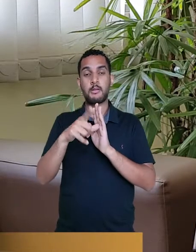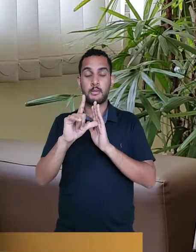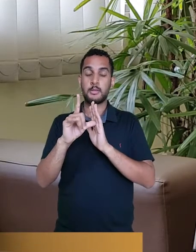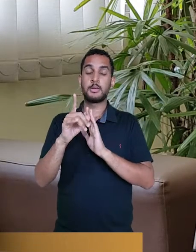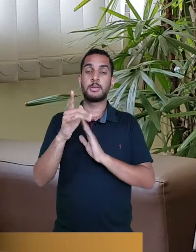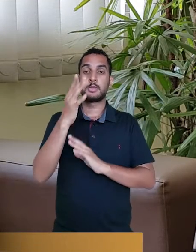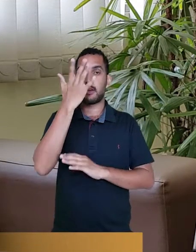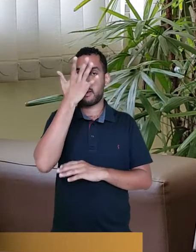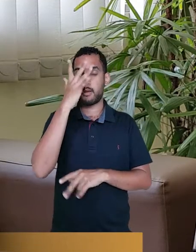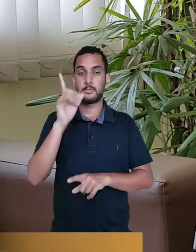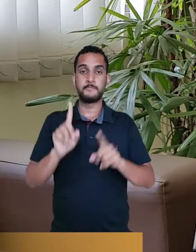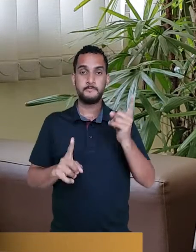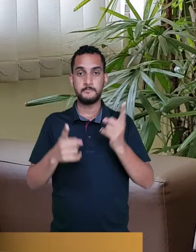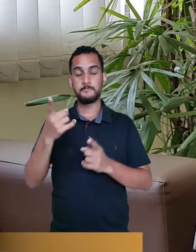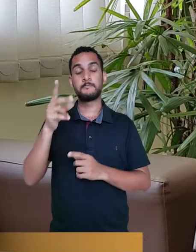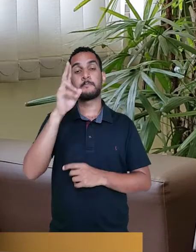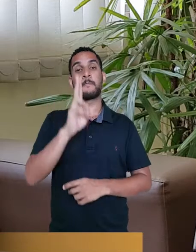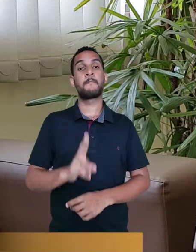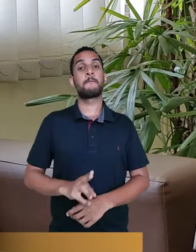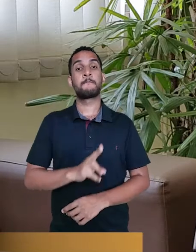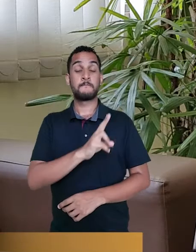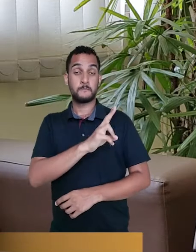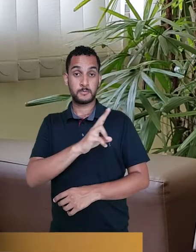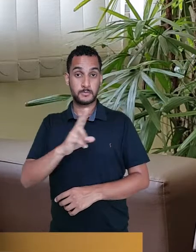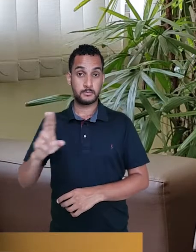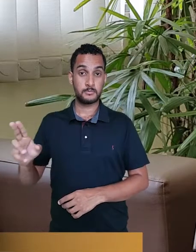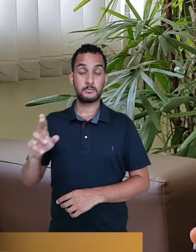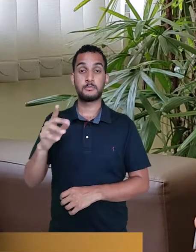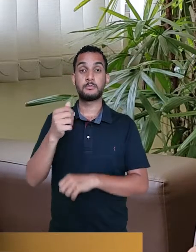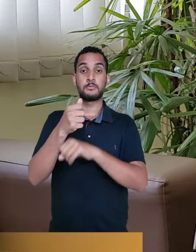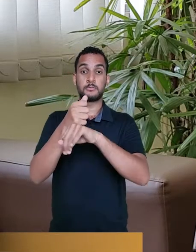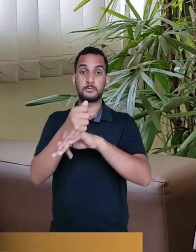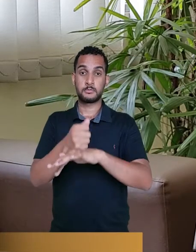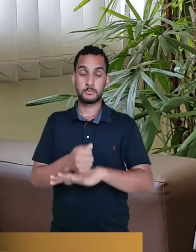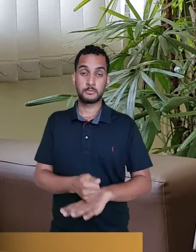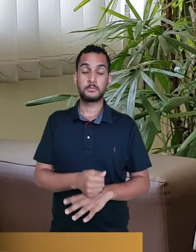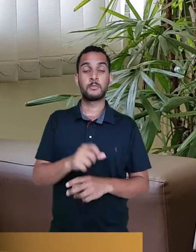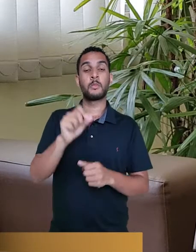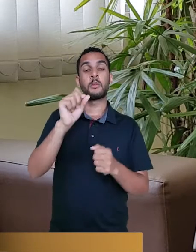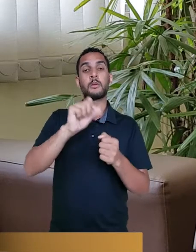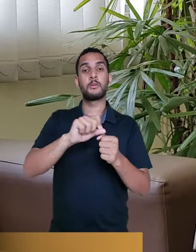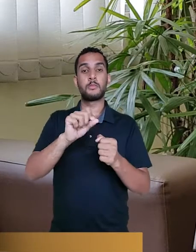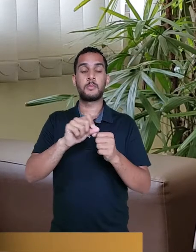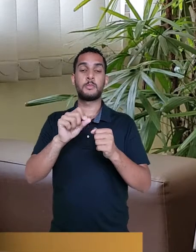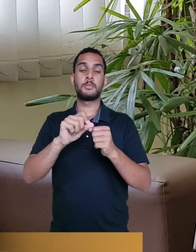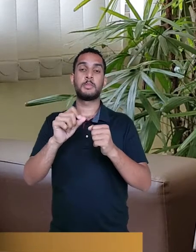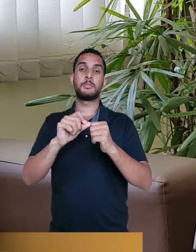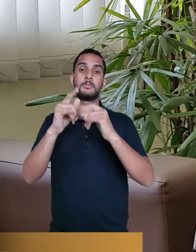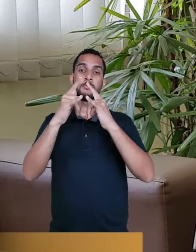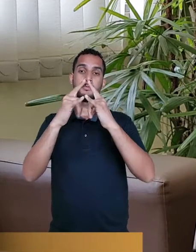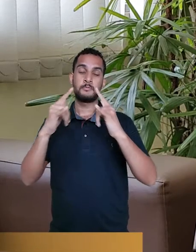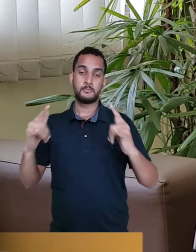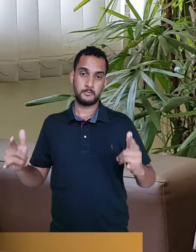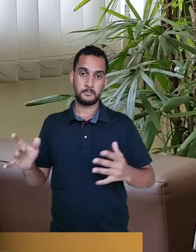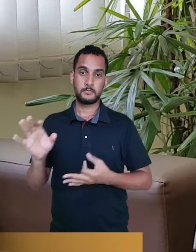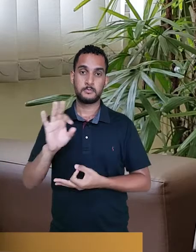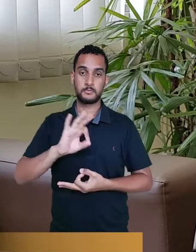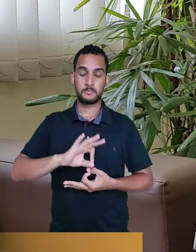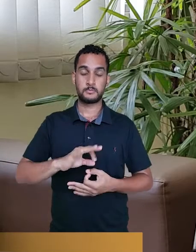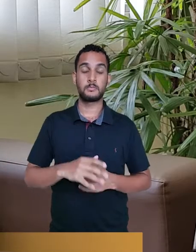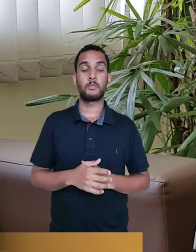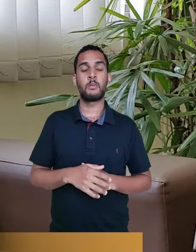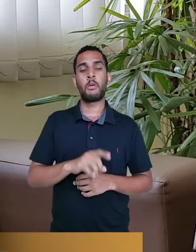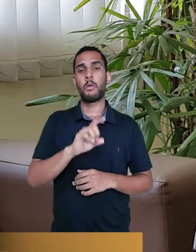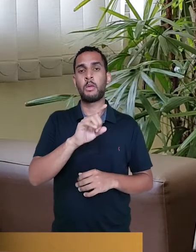do carnaval, os presbíteros da Arquidiocese de Goiânia fazem seu retiro